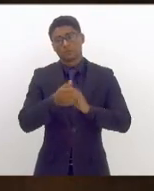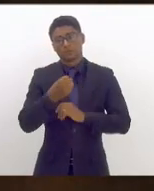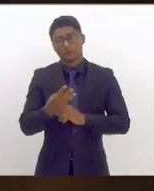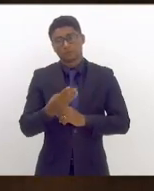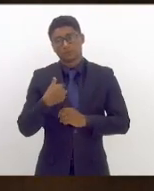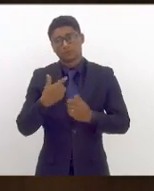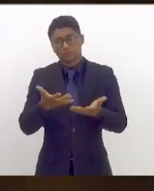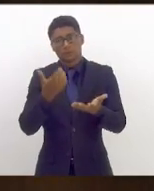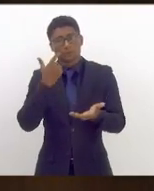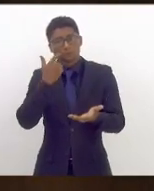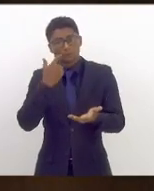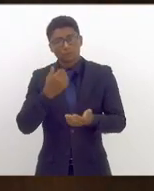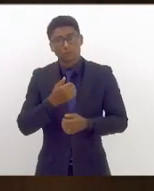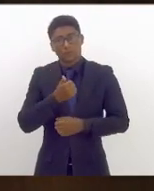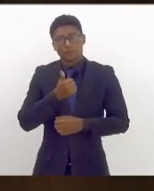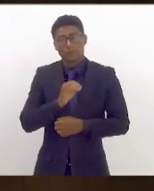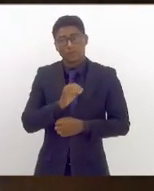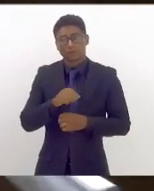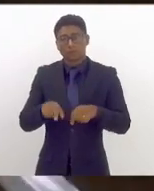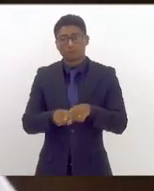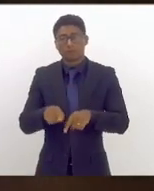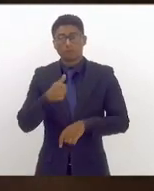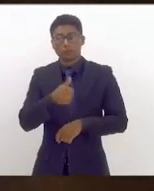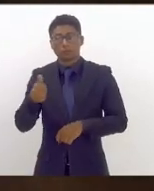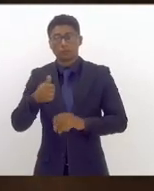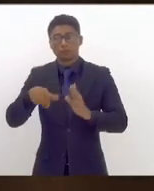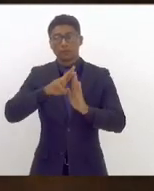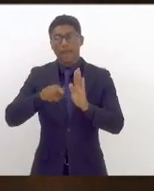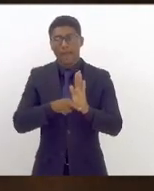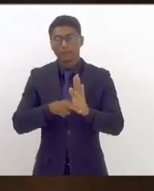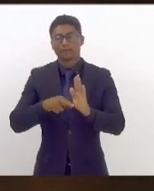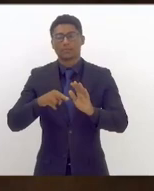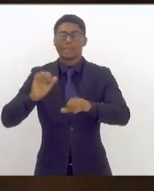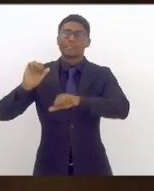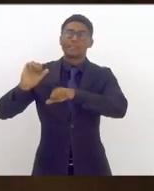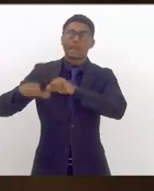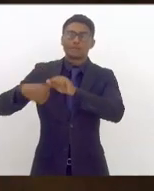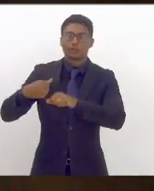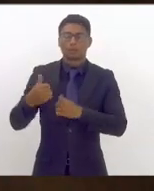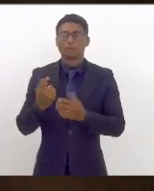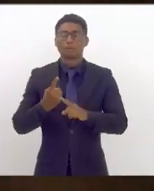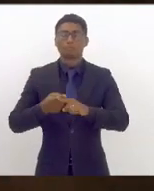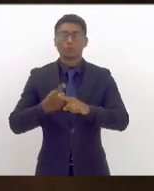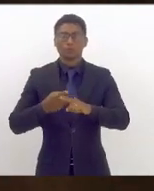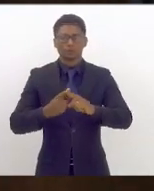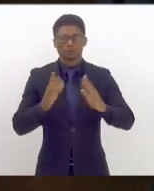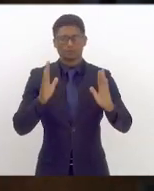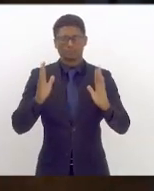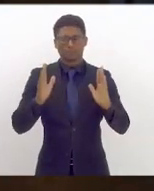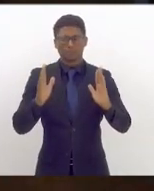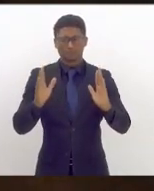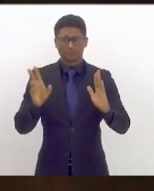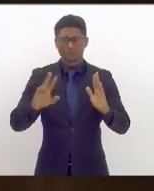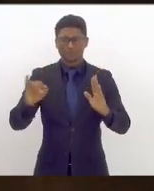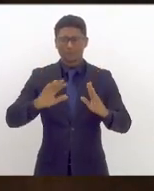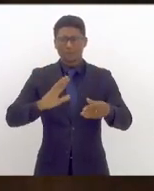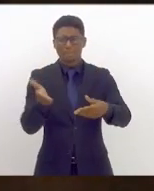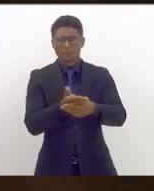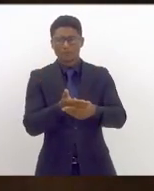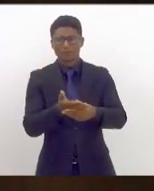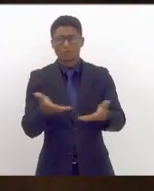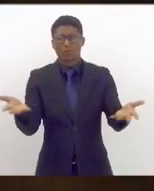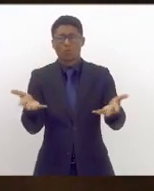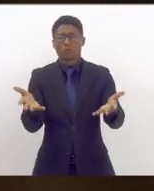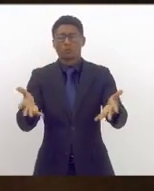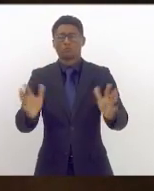negociação entre a emenda 10 e a 11 em relação a regra de transição porque esse prazo vai passar vigorar os processos de que já